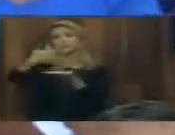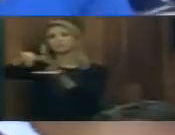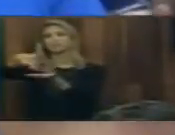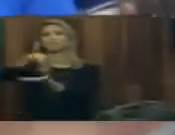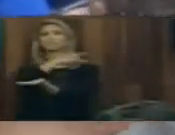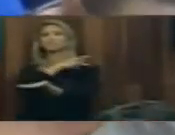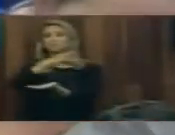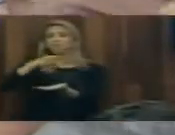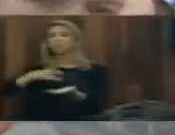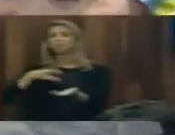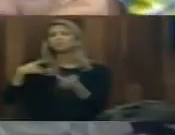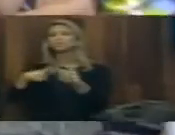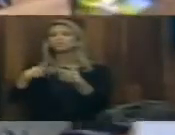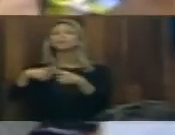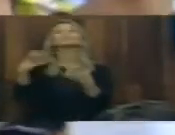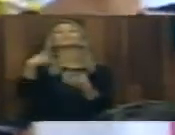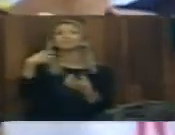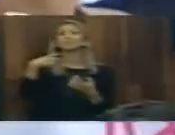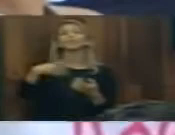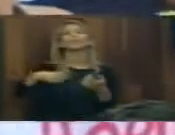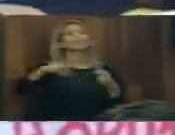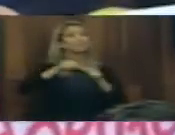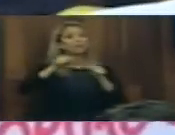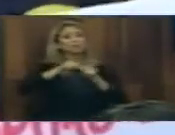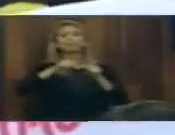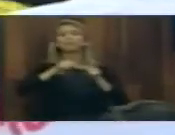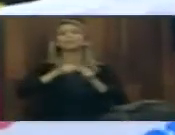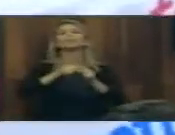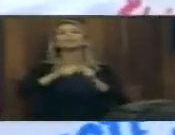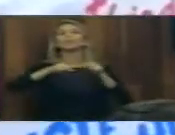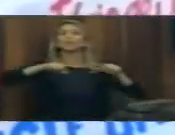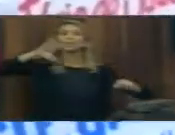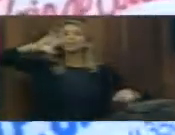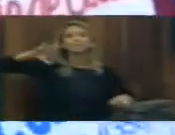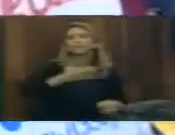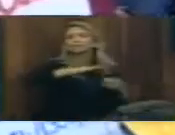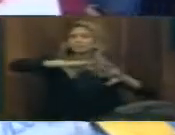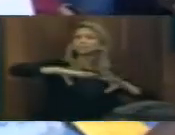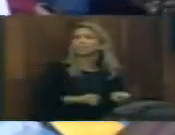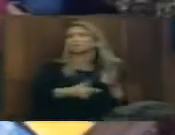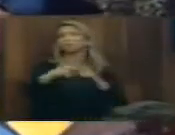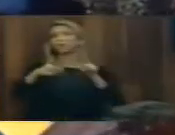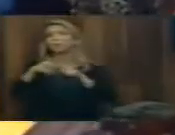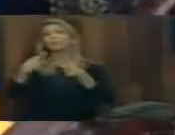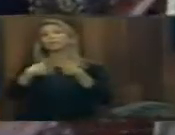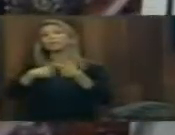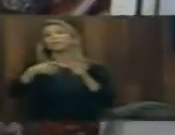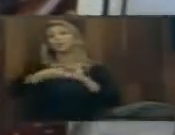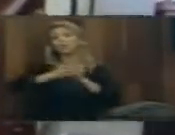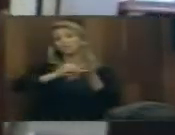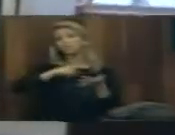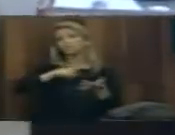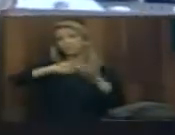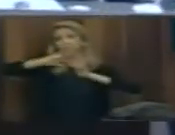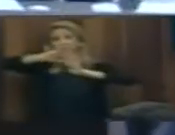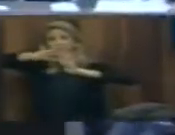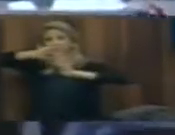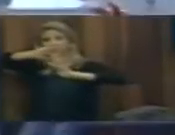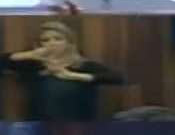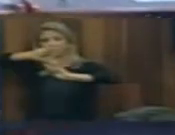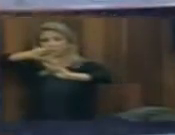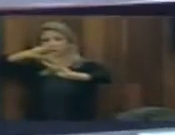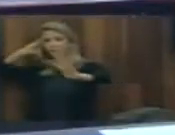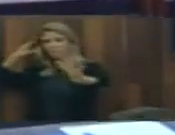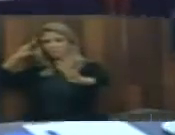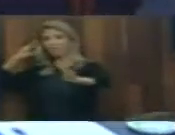Saúde, que vão sanar todos os problemas do ESF, principalmente aquela fila que se encontra lá. Já foi